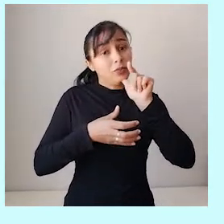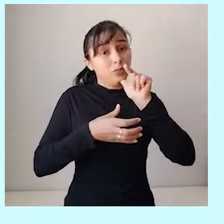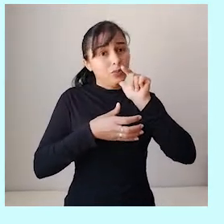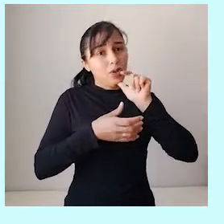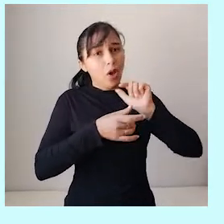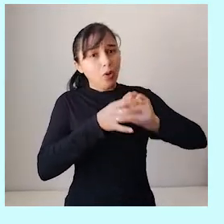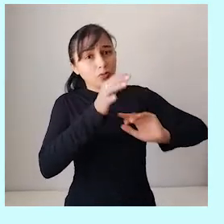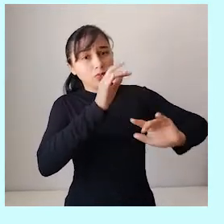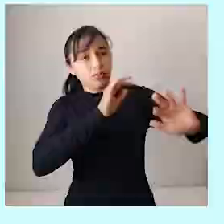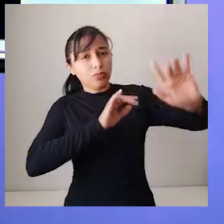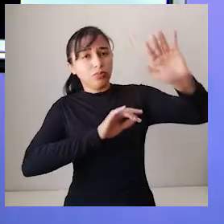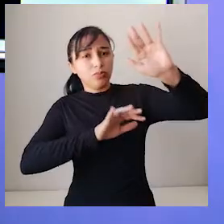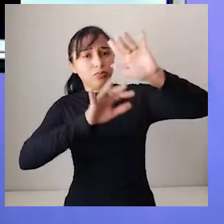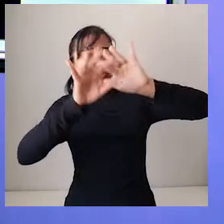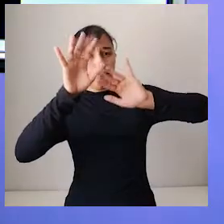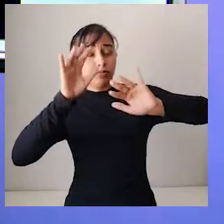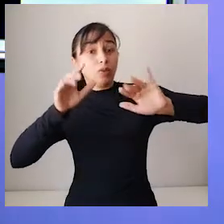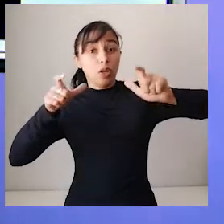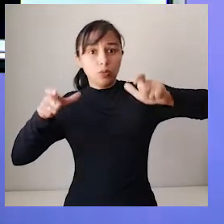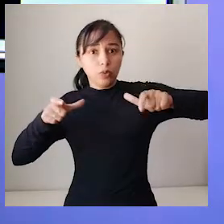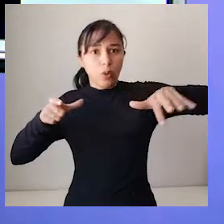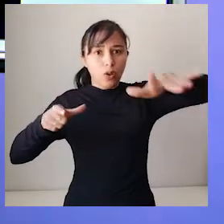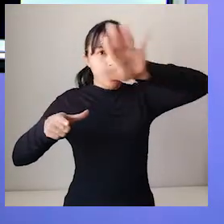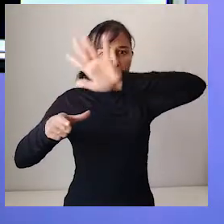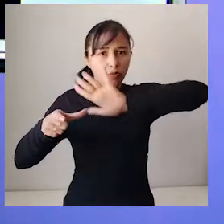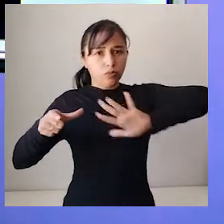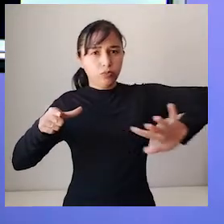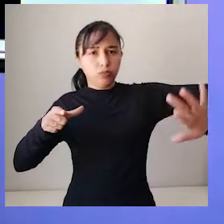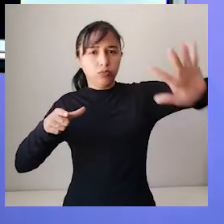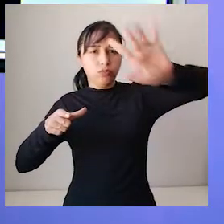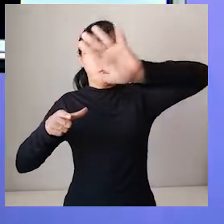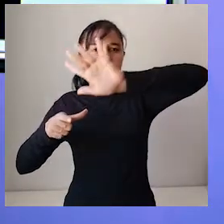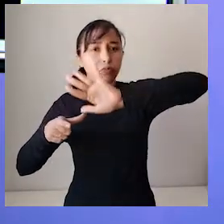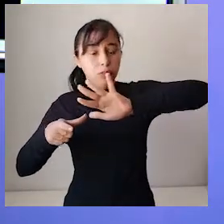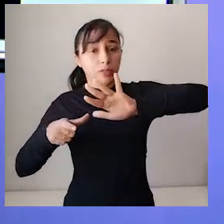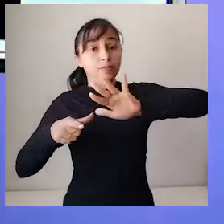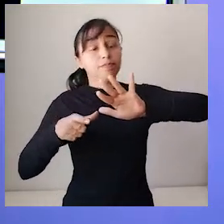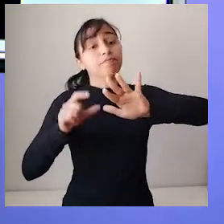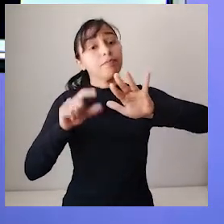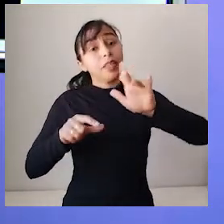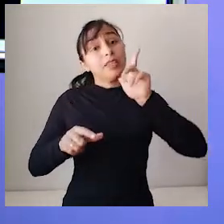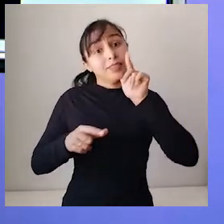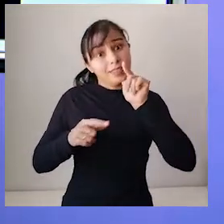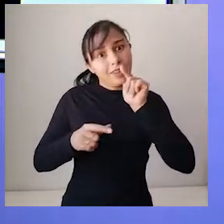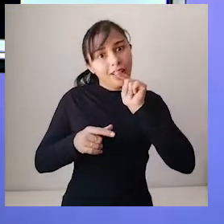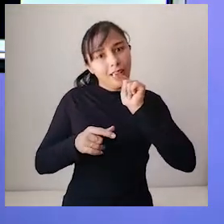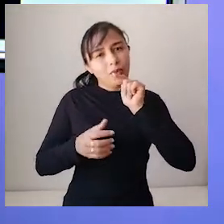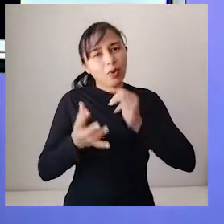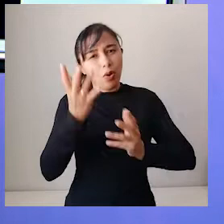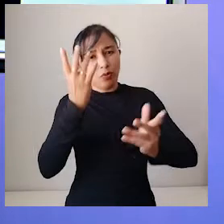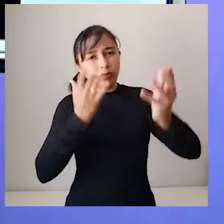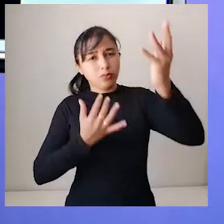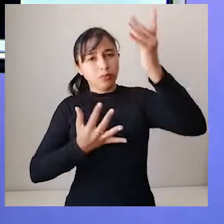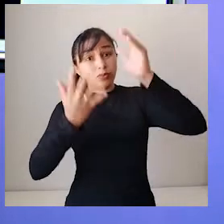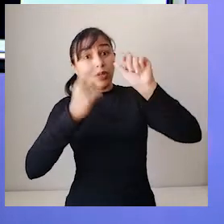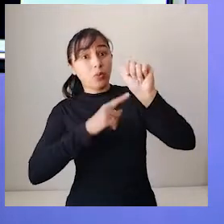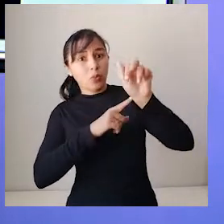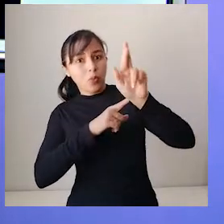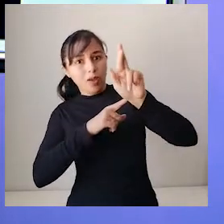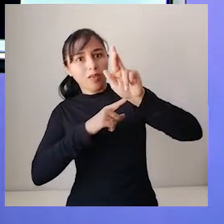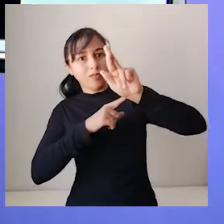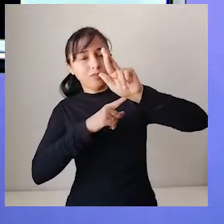que aconteceu foi esse vapor de água, a água no estado gasoso que nós temos no